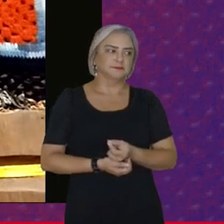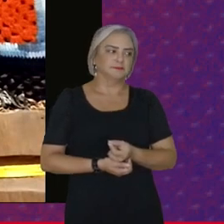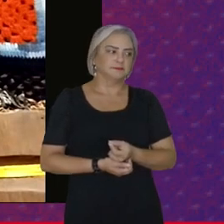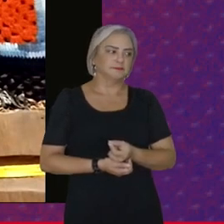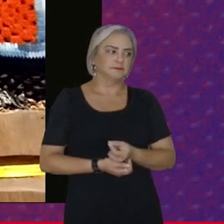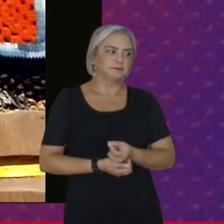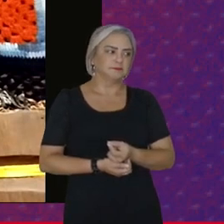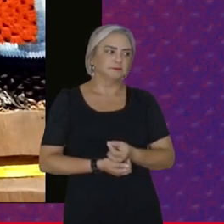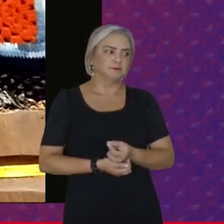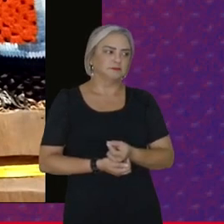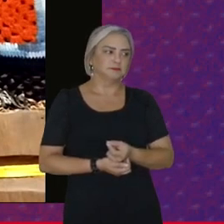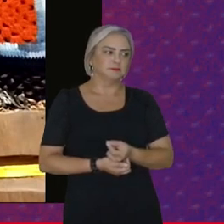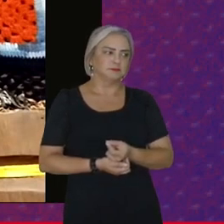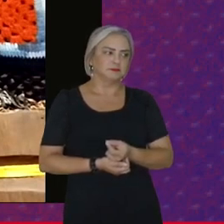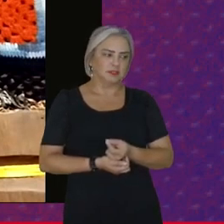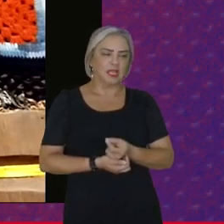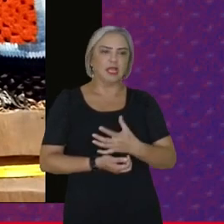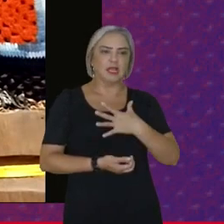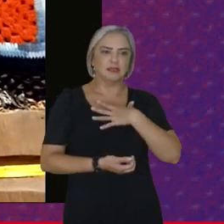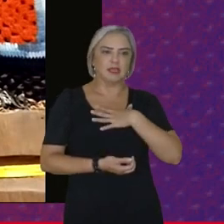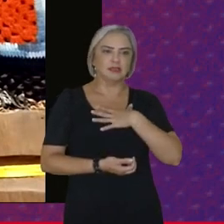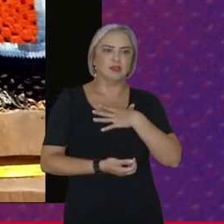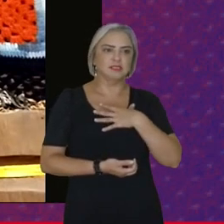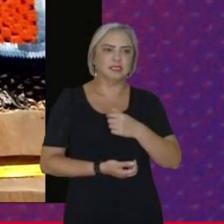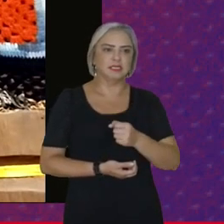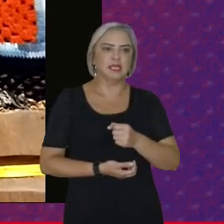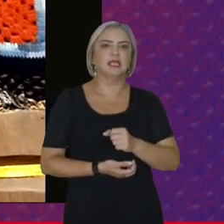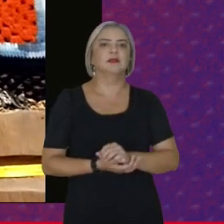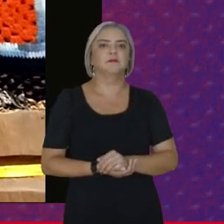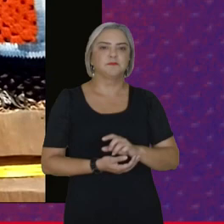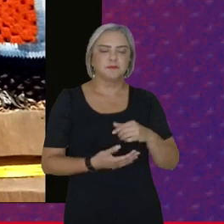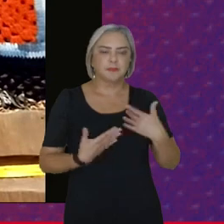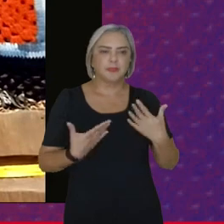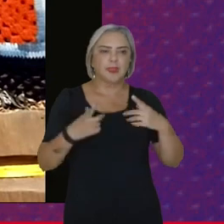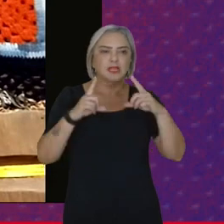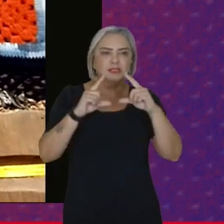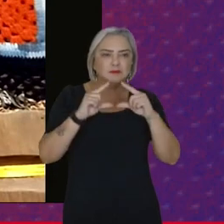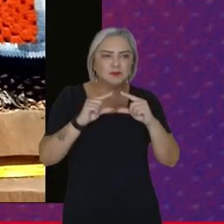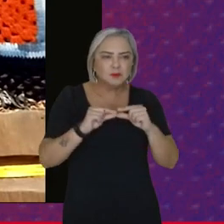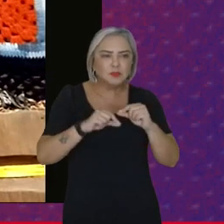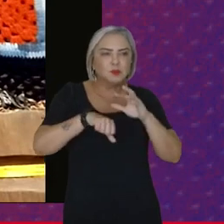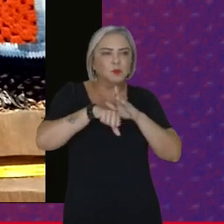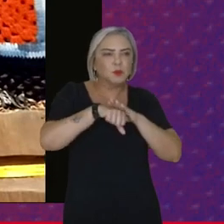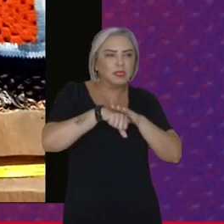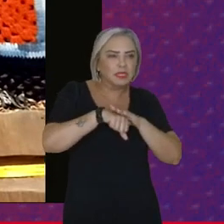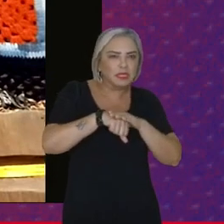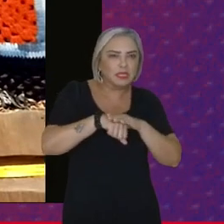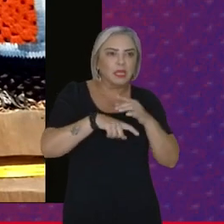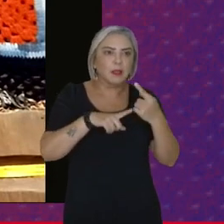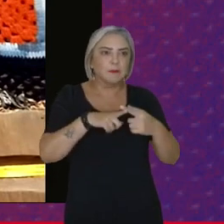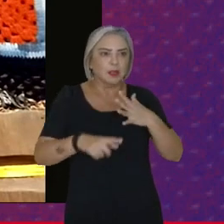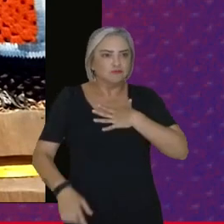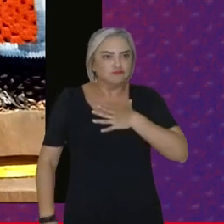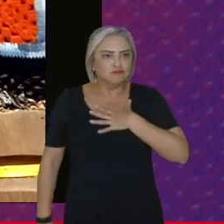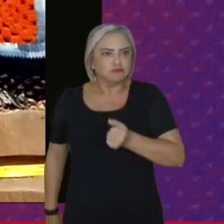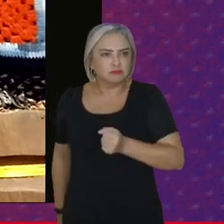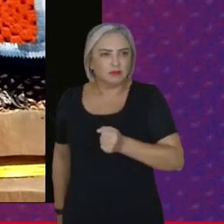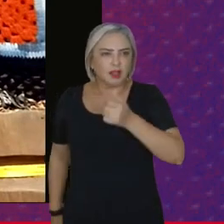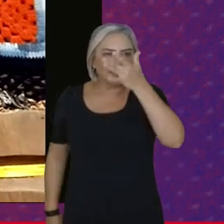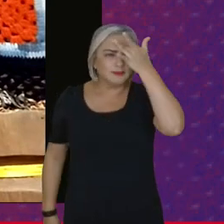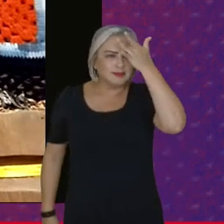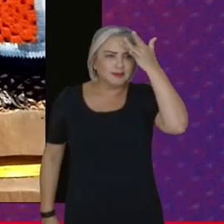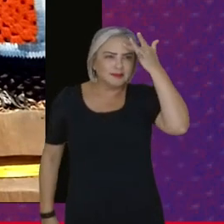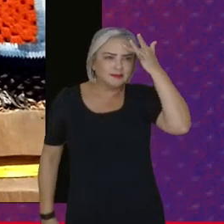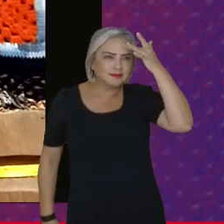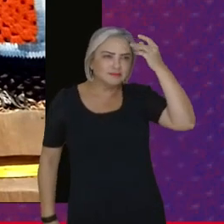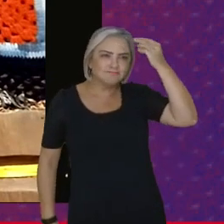De diminuir esse suicídio, de diminuir as doenças, né? Porque o suicídio é doença mental,